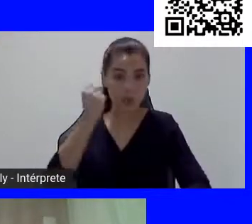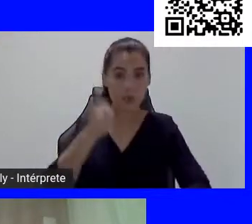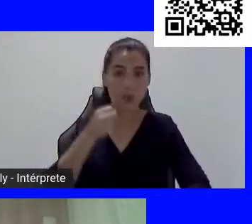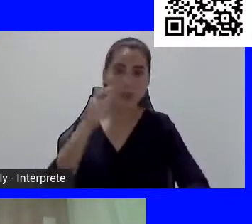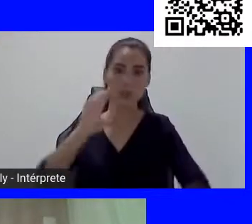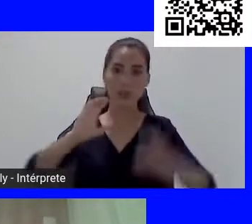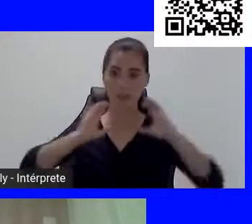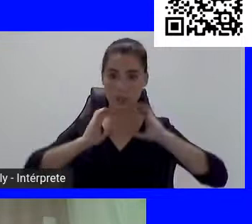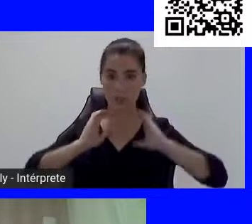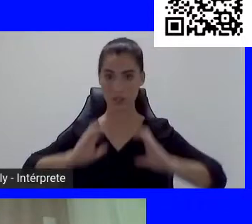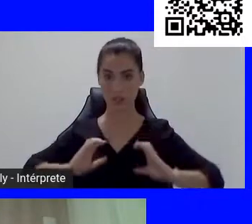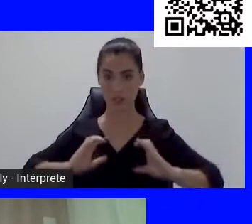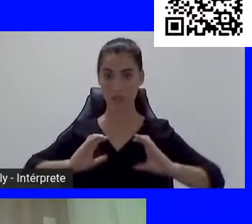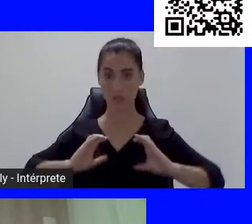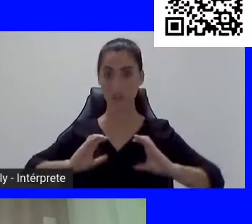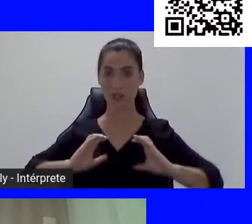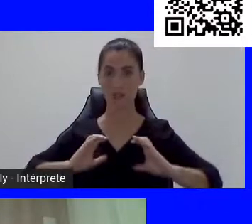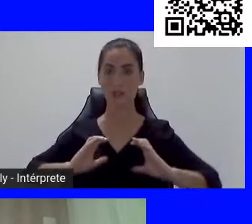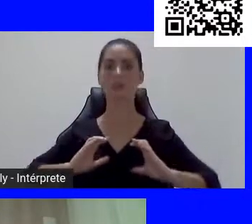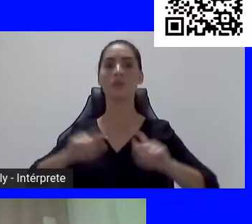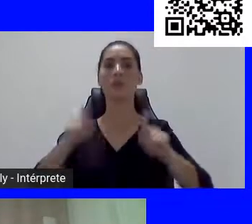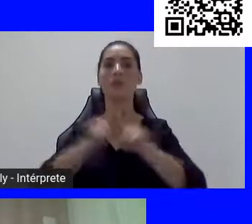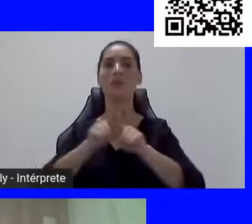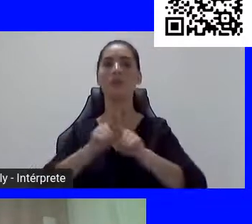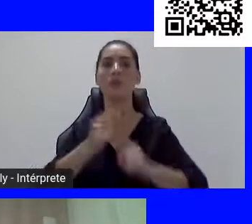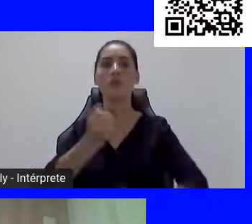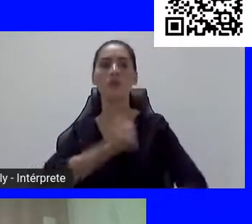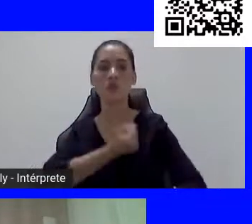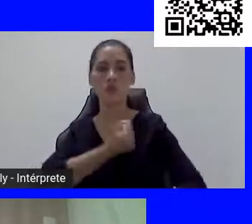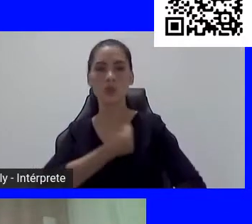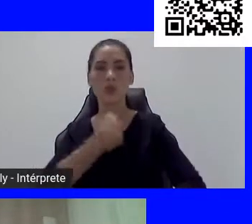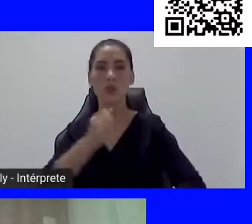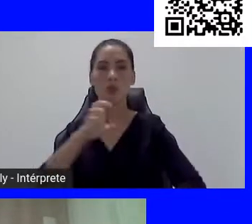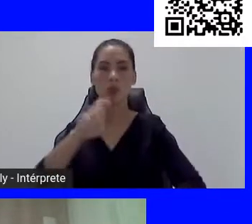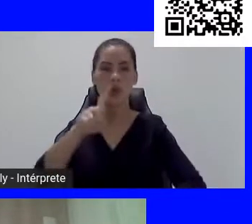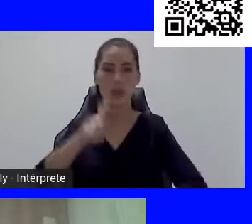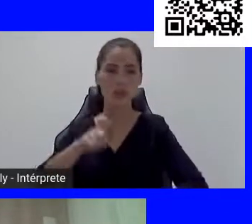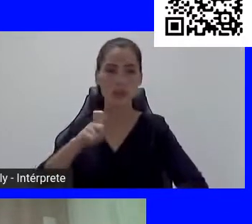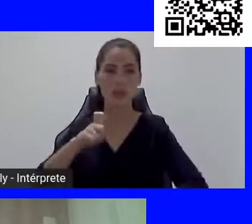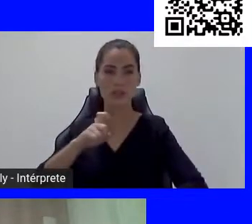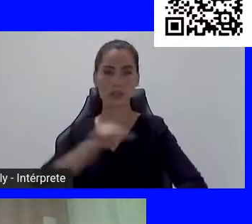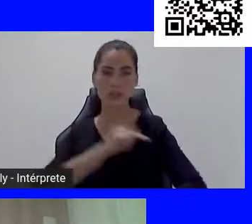agora, o ex-presidente Lula com 42% nas intenções de voto,